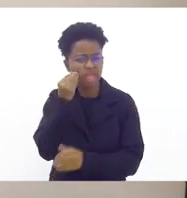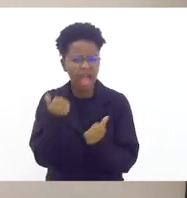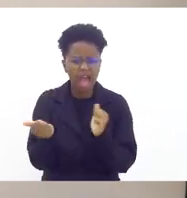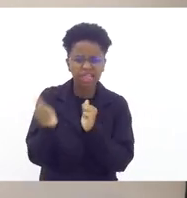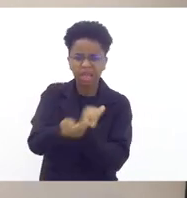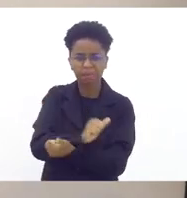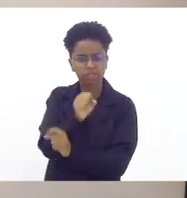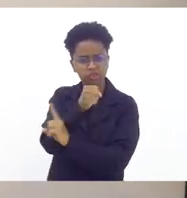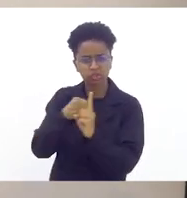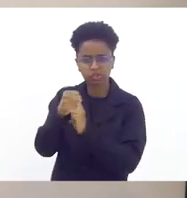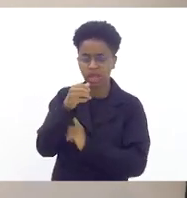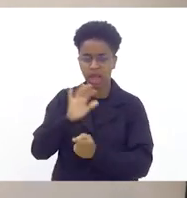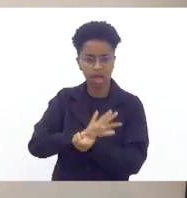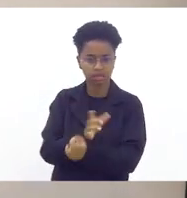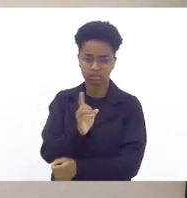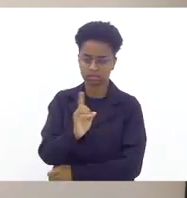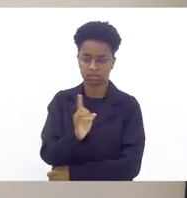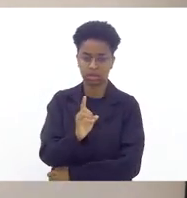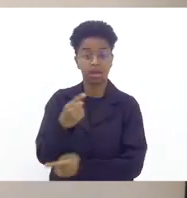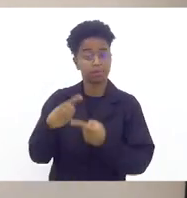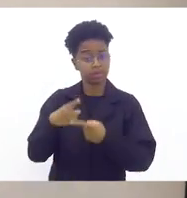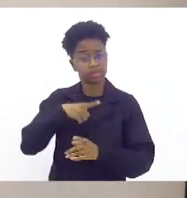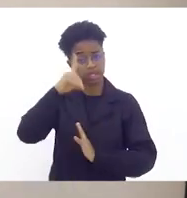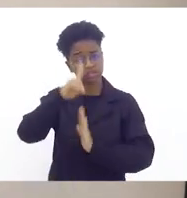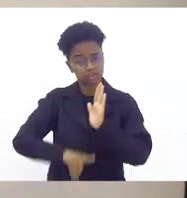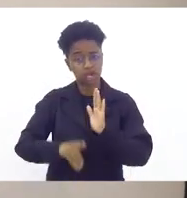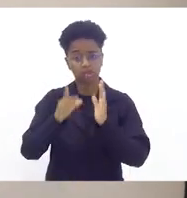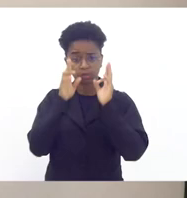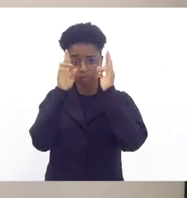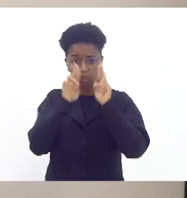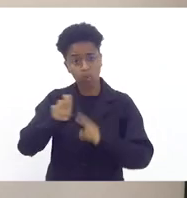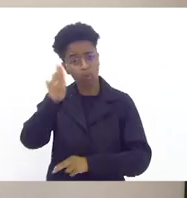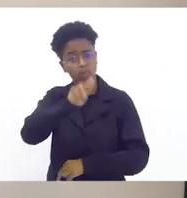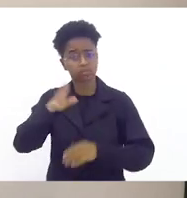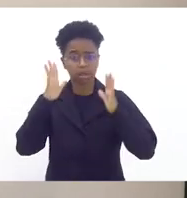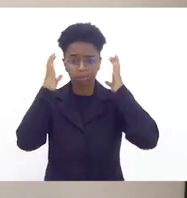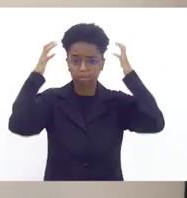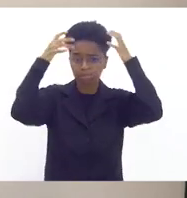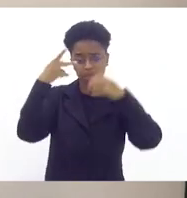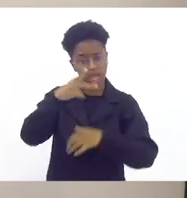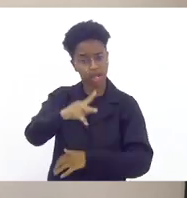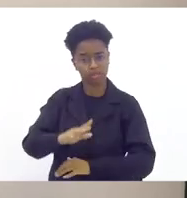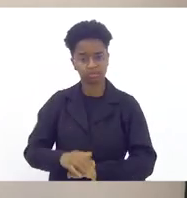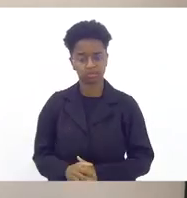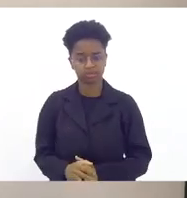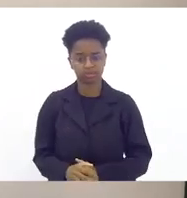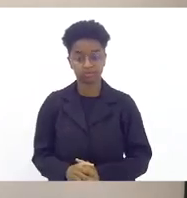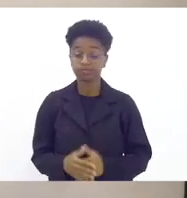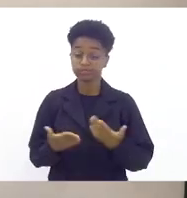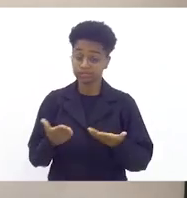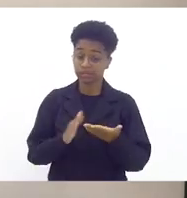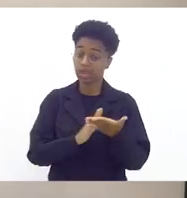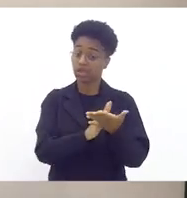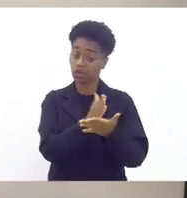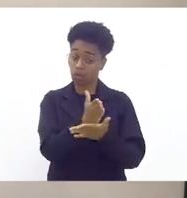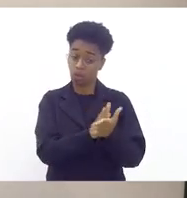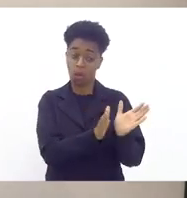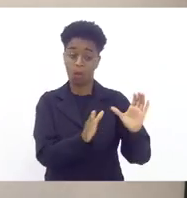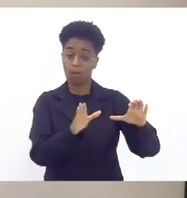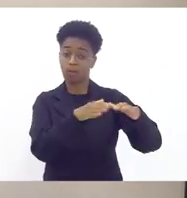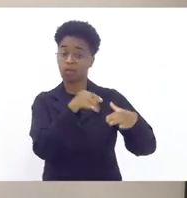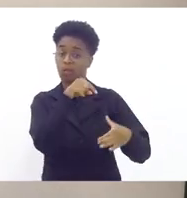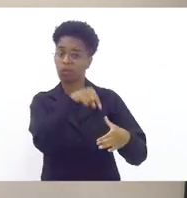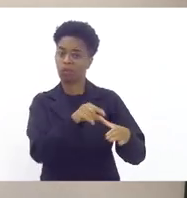a uma sociedade racista. Ele tem o direito de usar o black power dele. E aí aquilo incomoda o grupo.